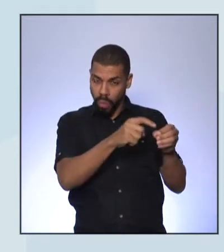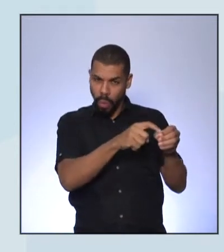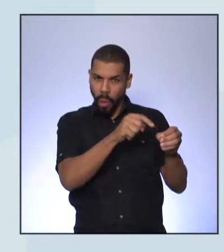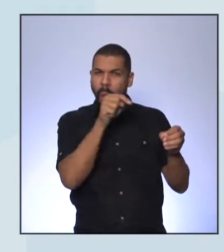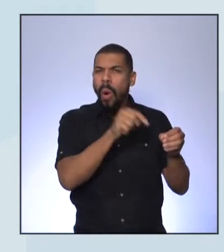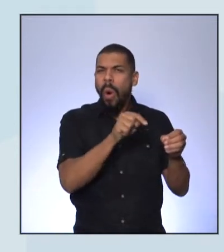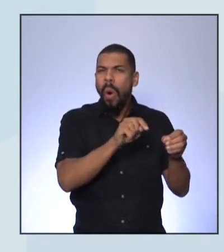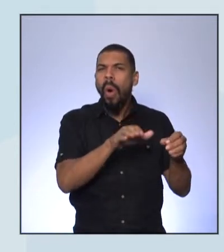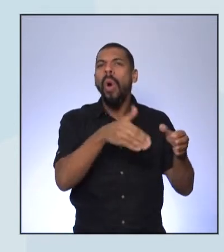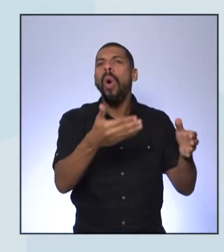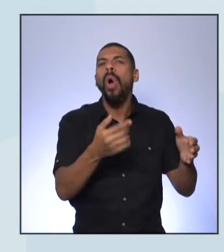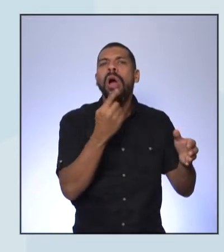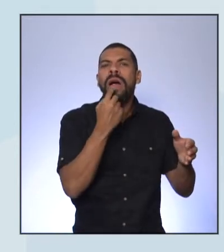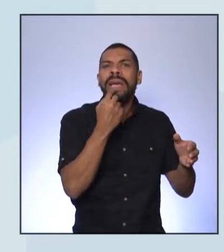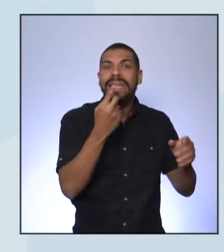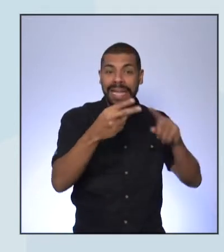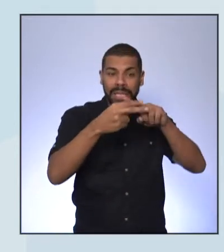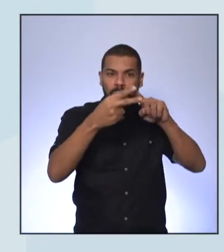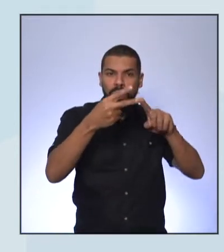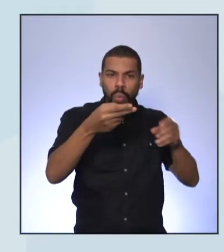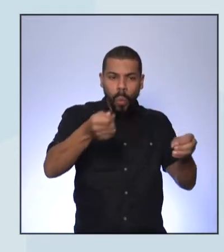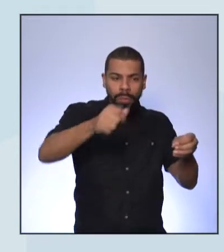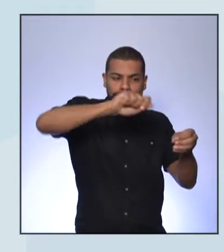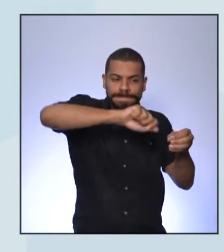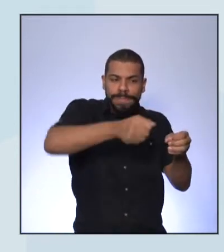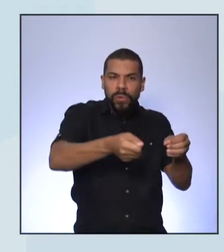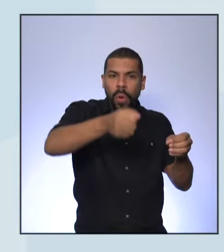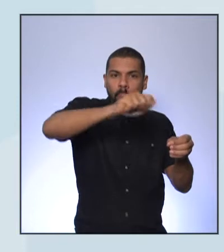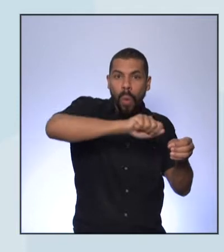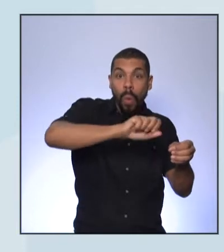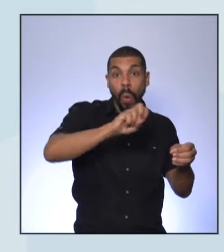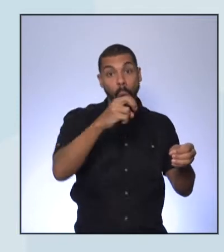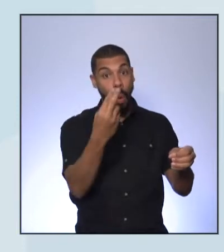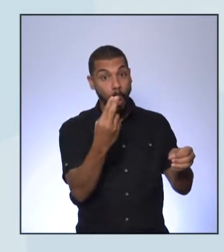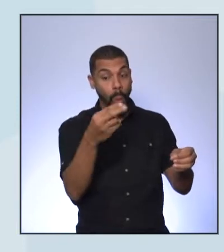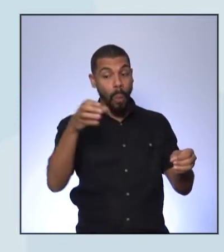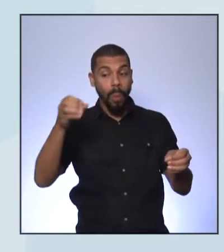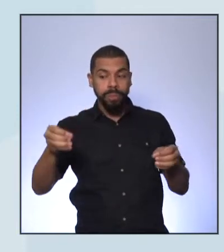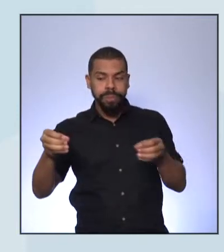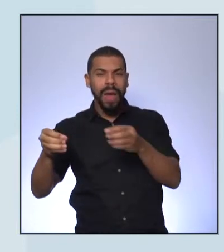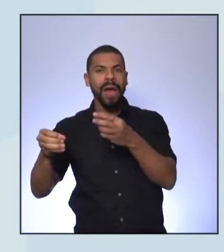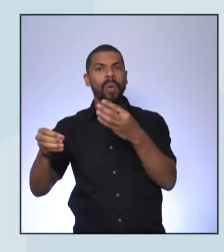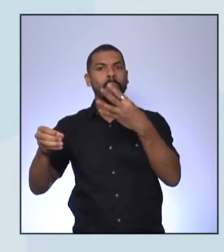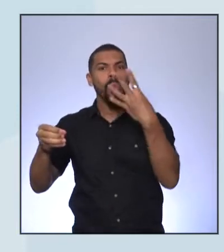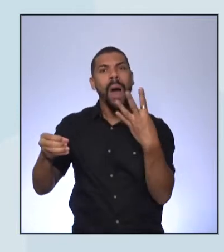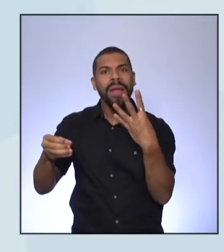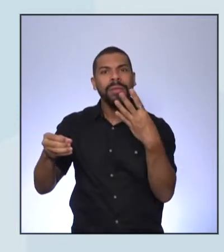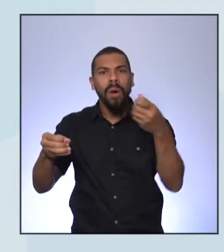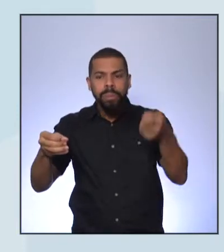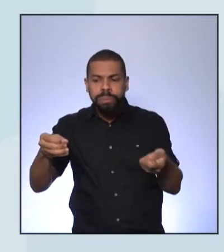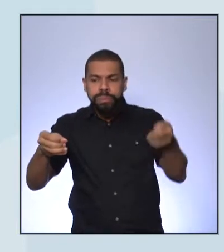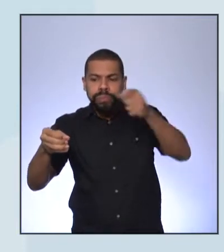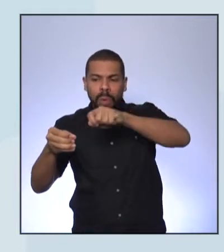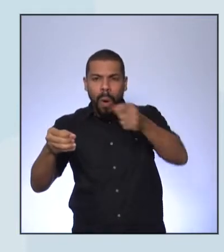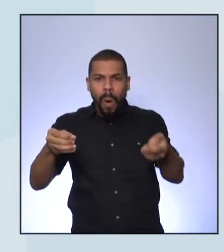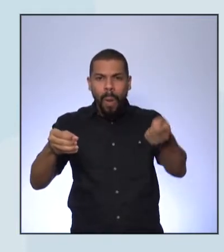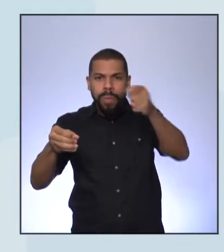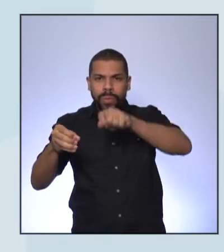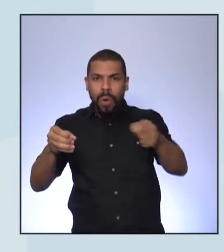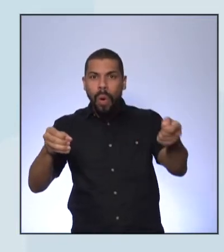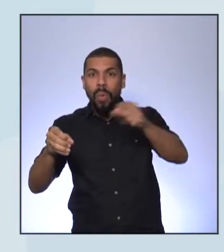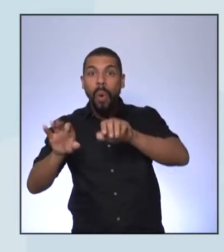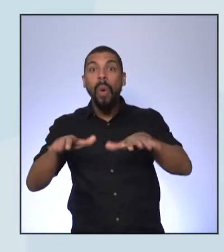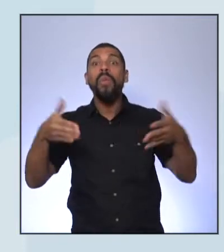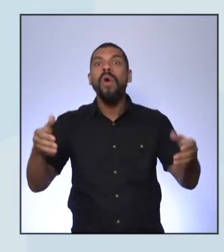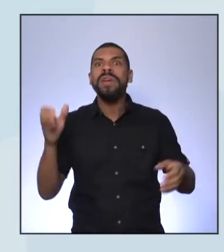que tem 2 colheres de vinagre, ou a reação 2, que é aquela com 4 colheres de vinagre? Então, 1 minutinho aí para colocar